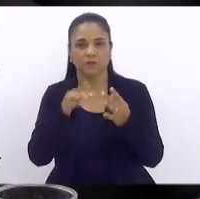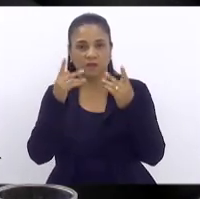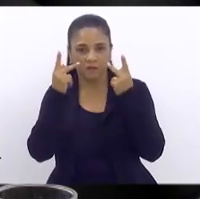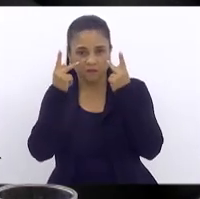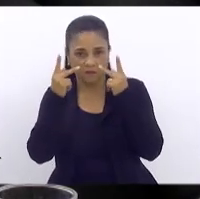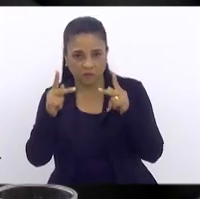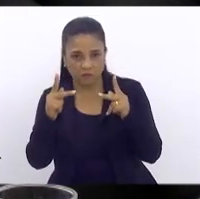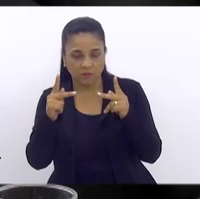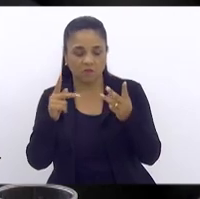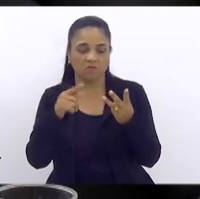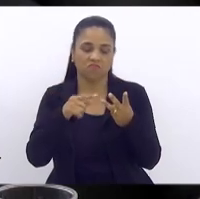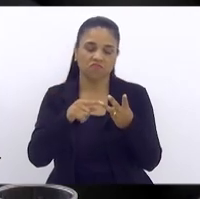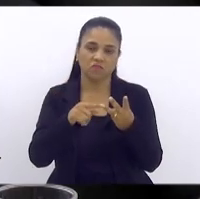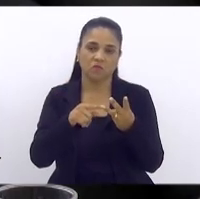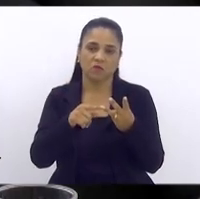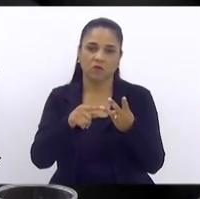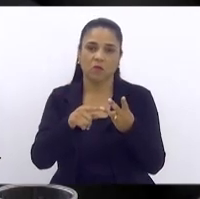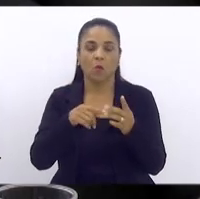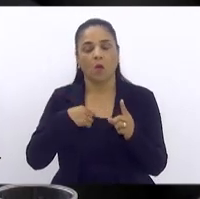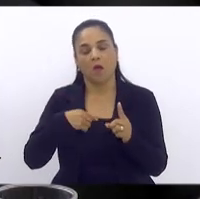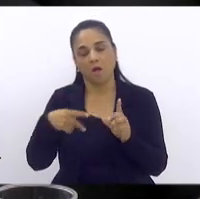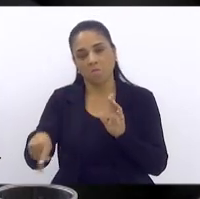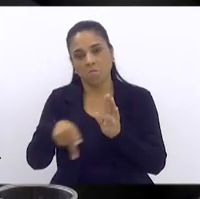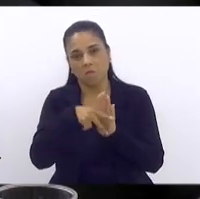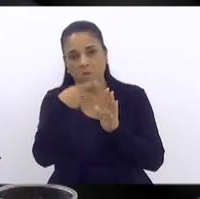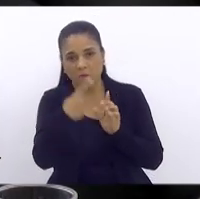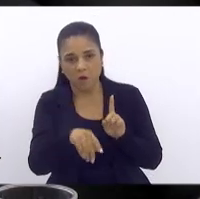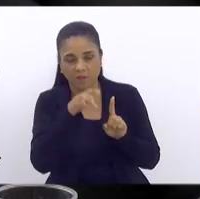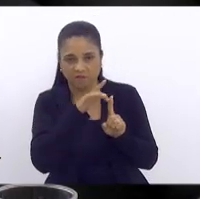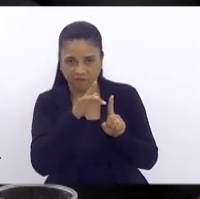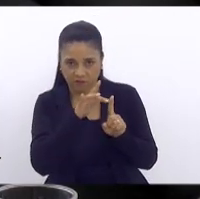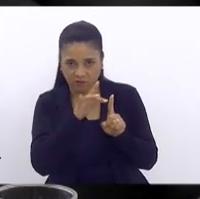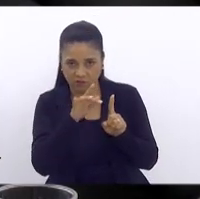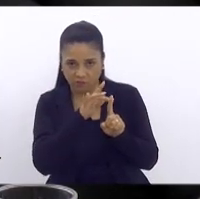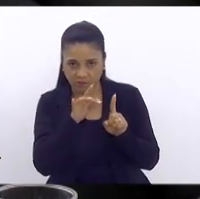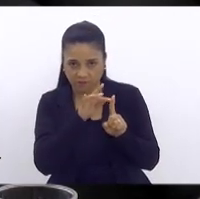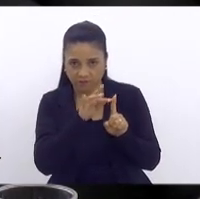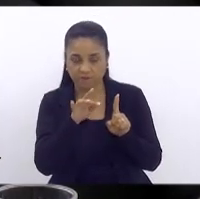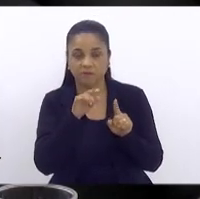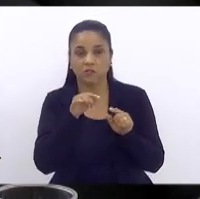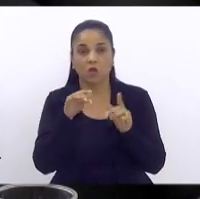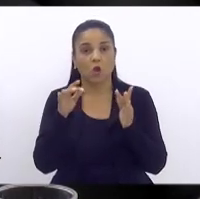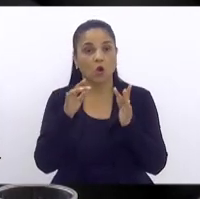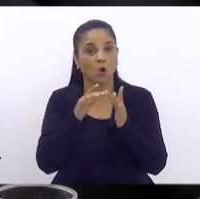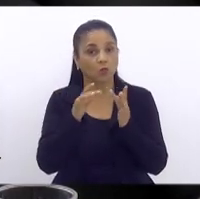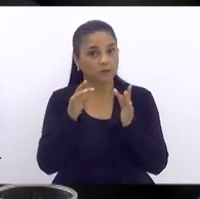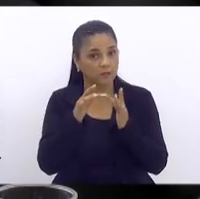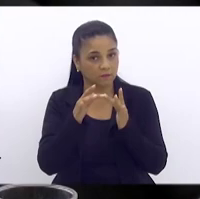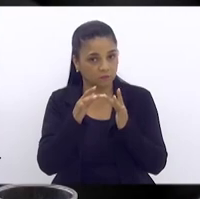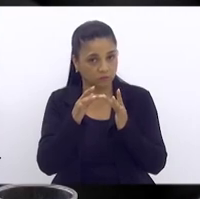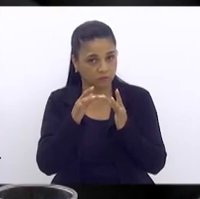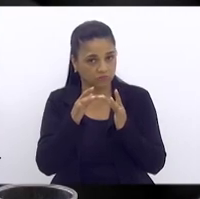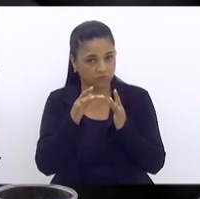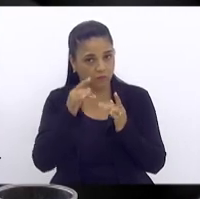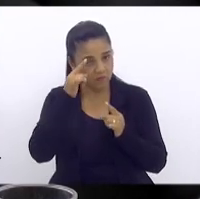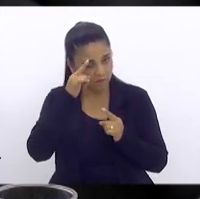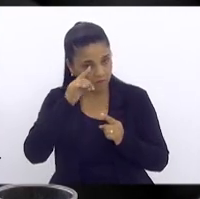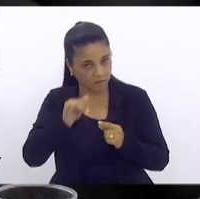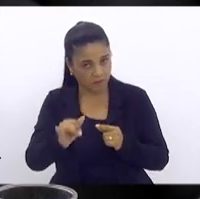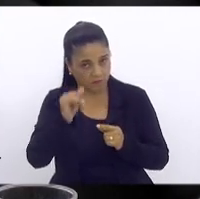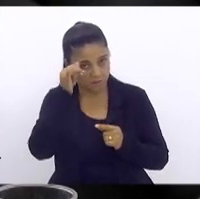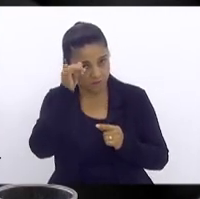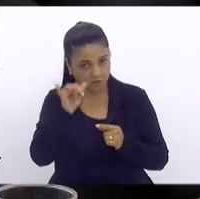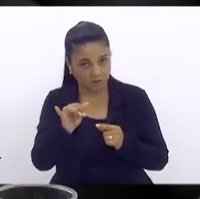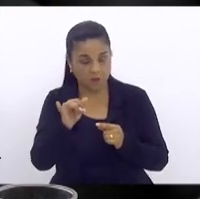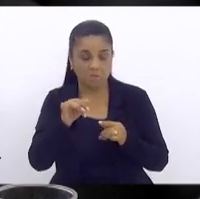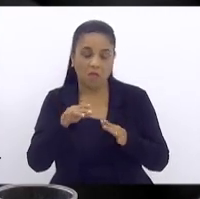o filho, filha ou a própria vítima. Mas é a proibição de contato. Não impede que ele continue. Divulgue na